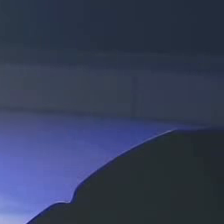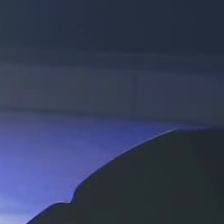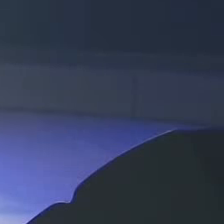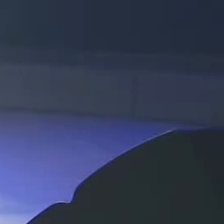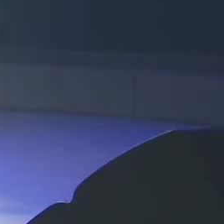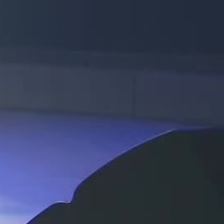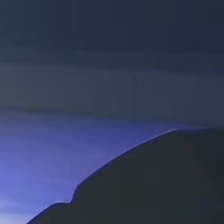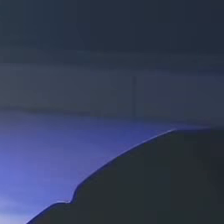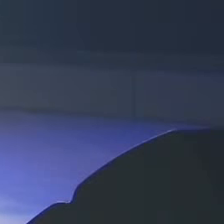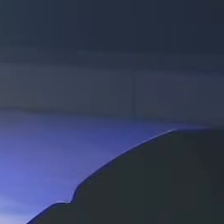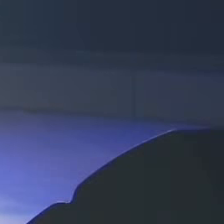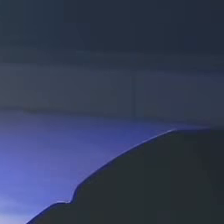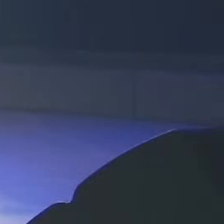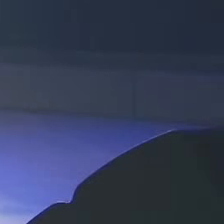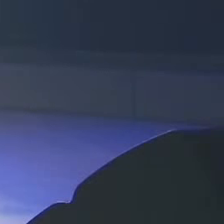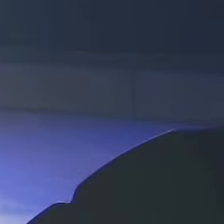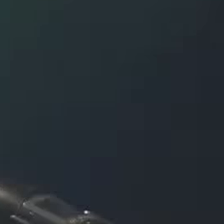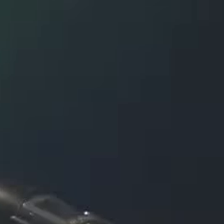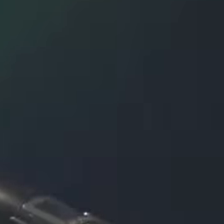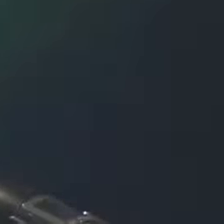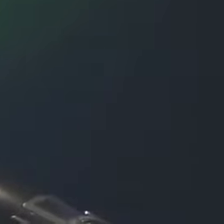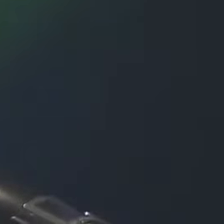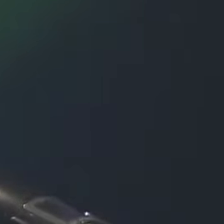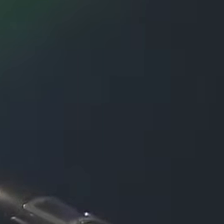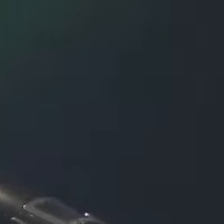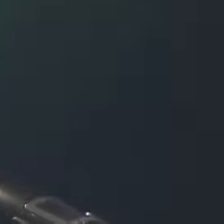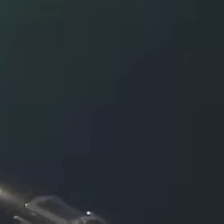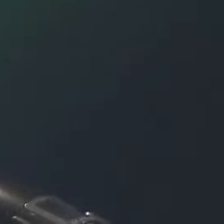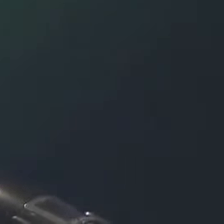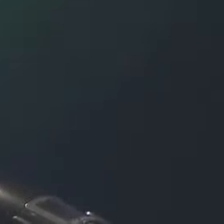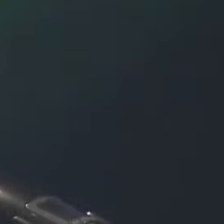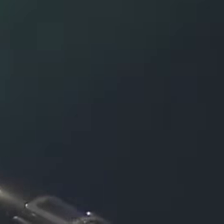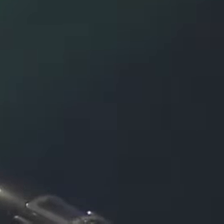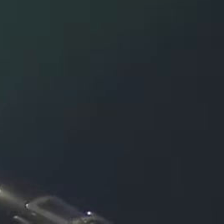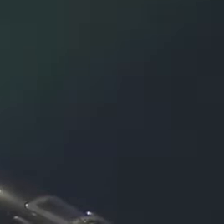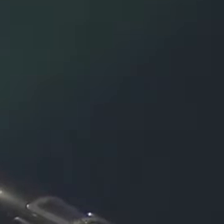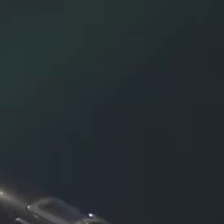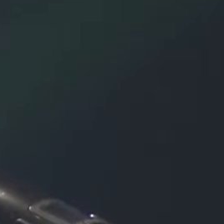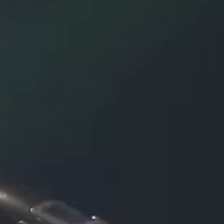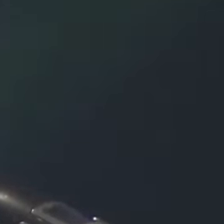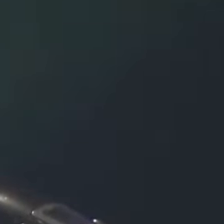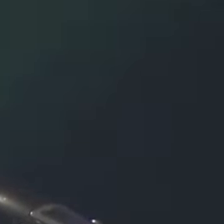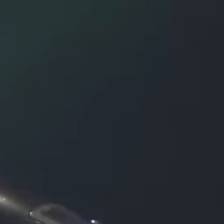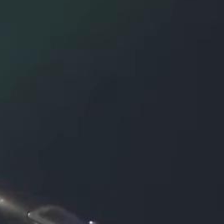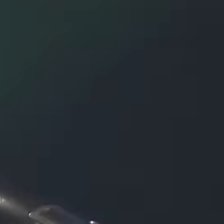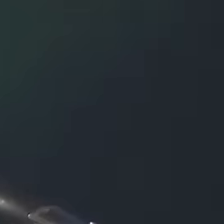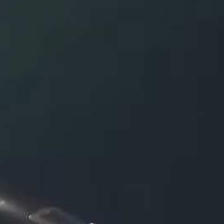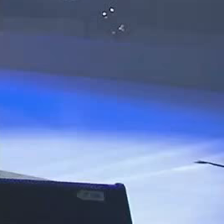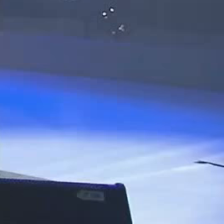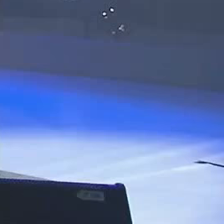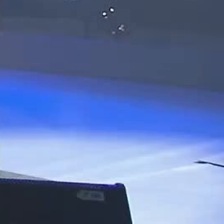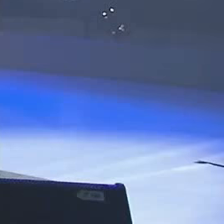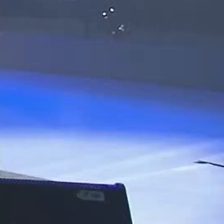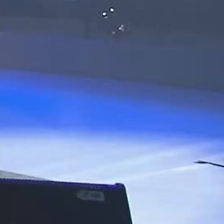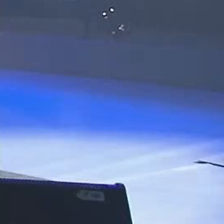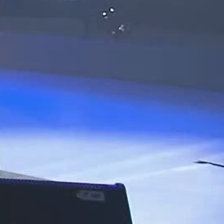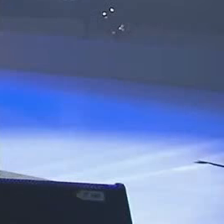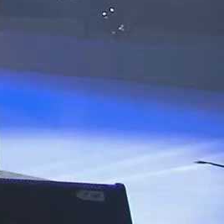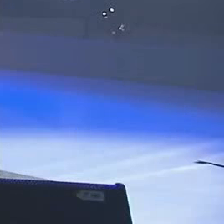Para pa para um pa, para pa para um para um dere tirire,